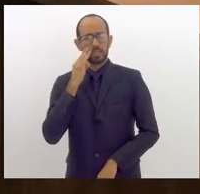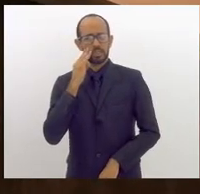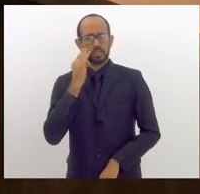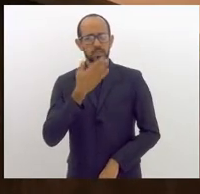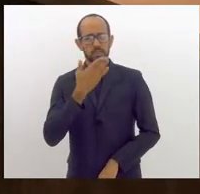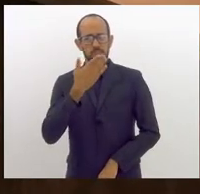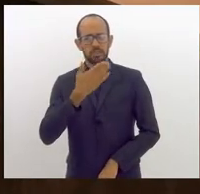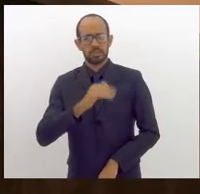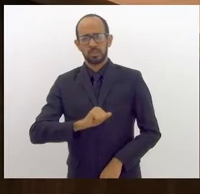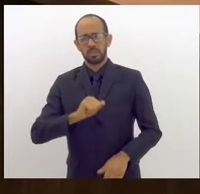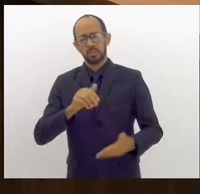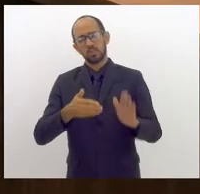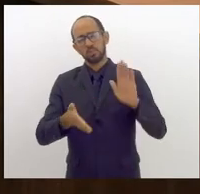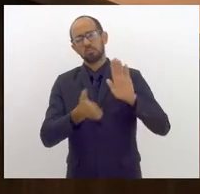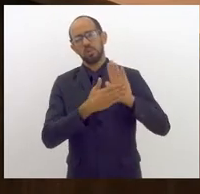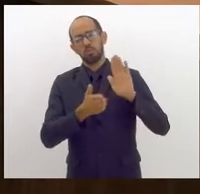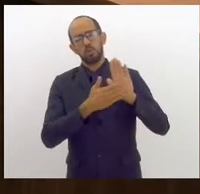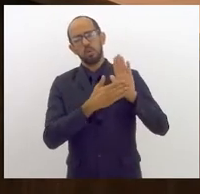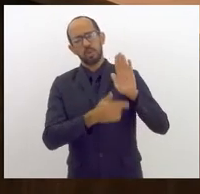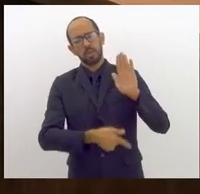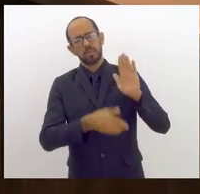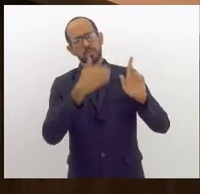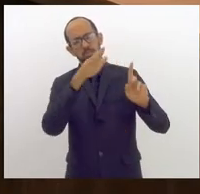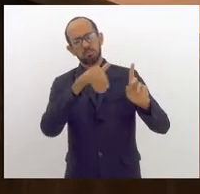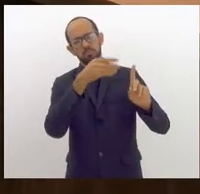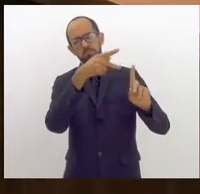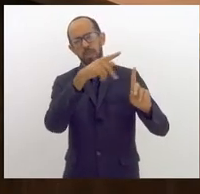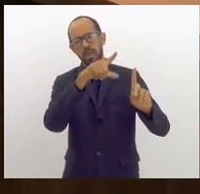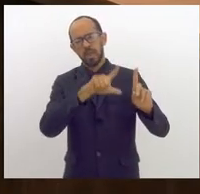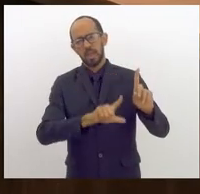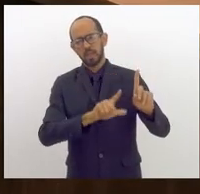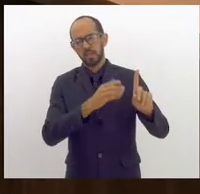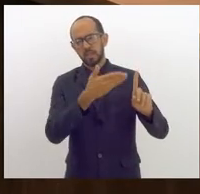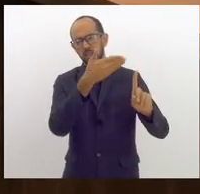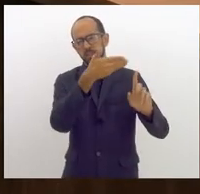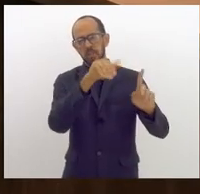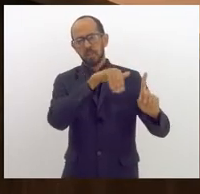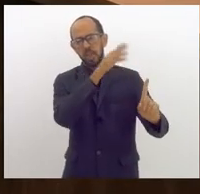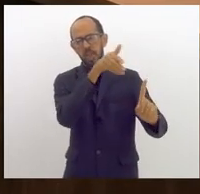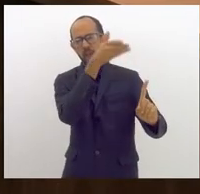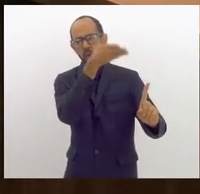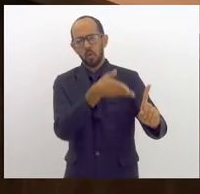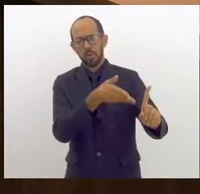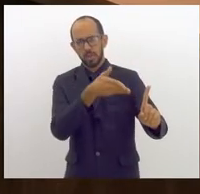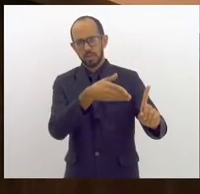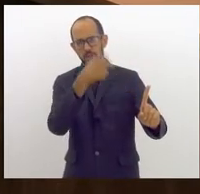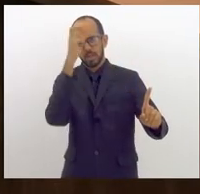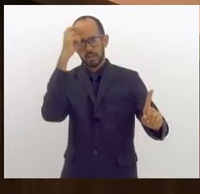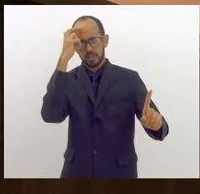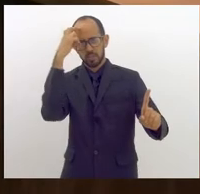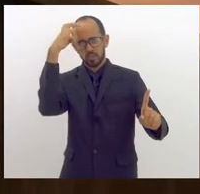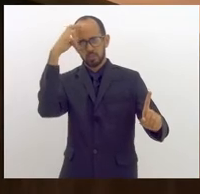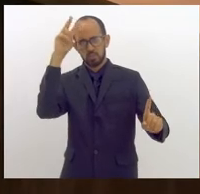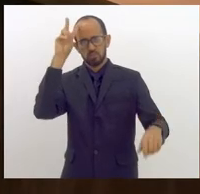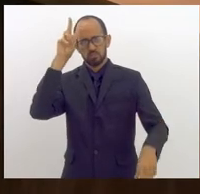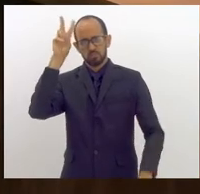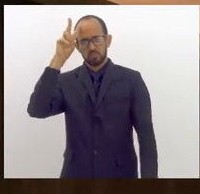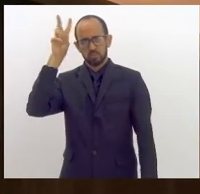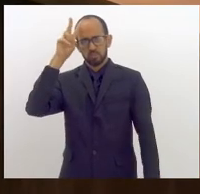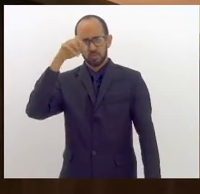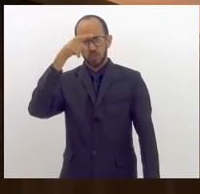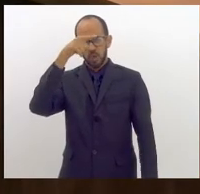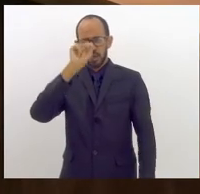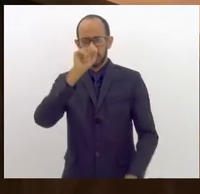que nos propõe este projeto em que reconhece com Patrimônio Histórico cultural e material do Estado